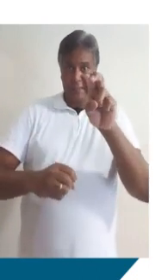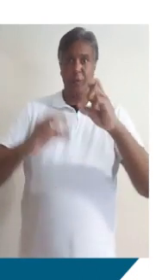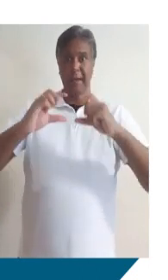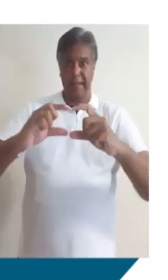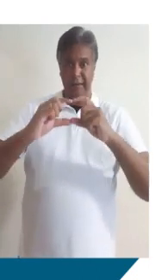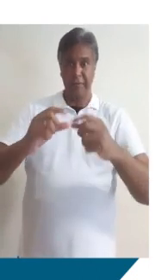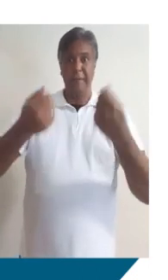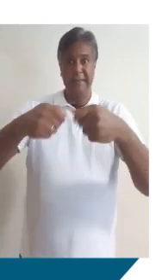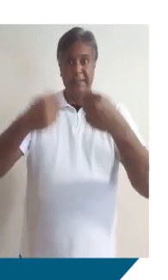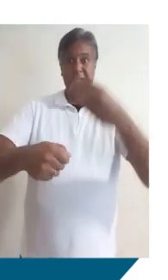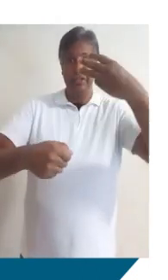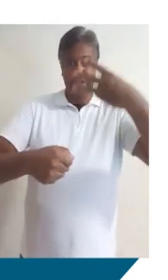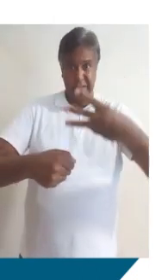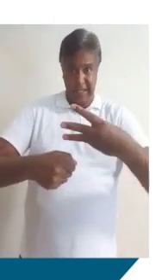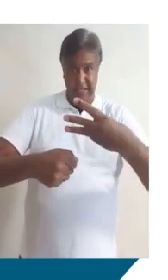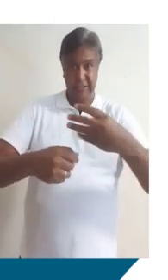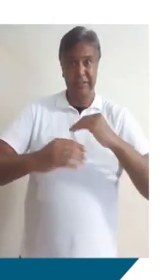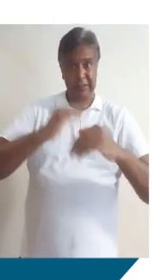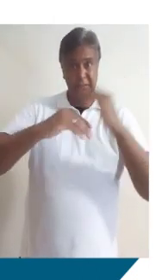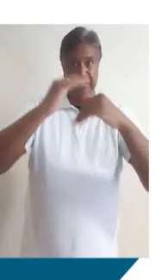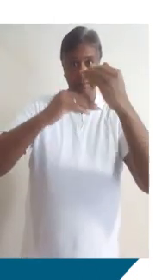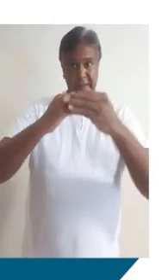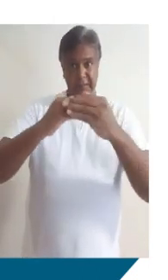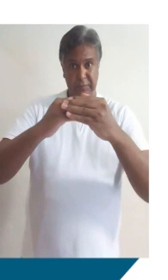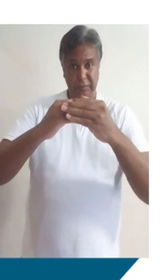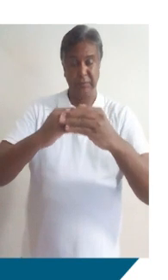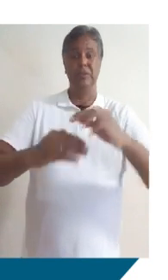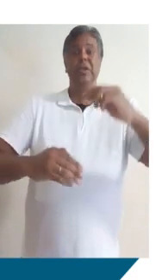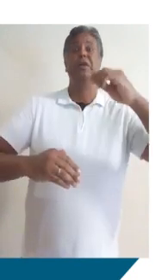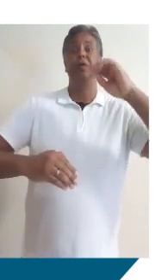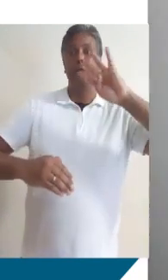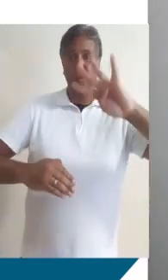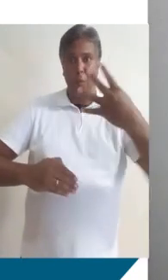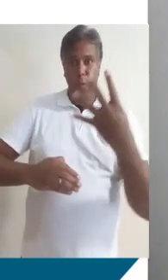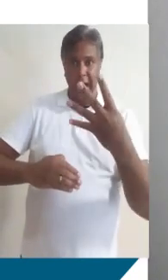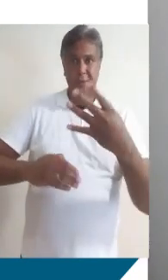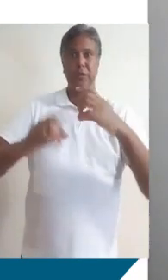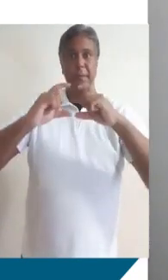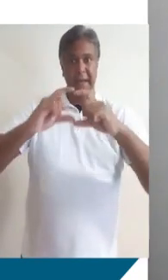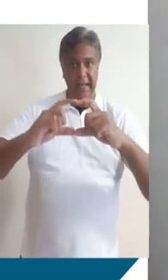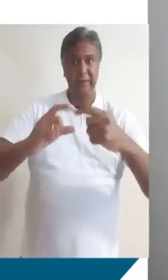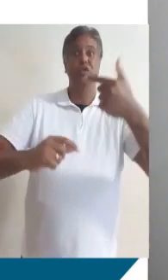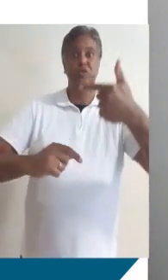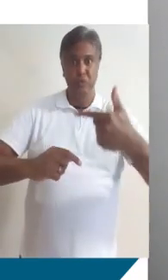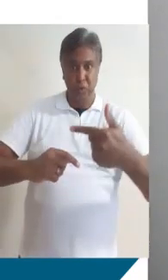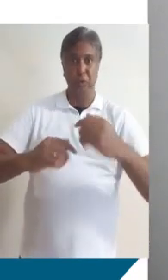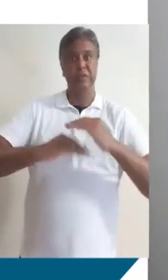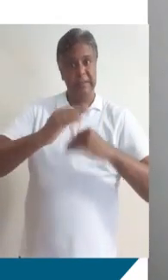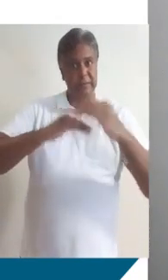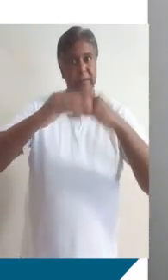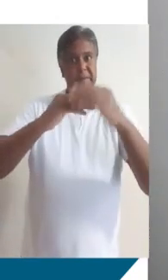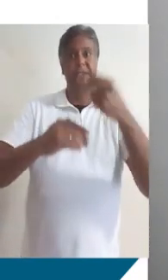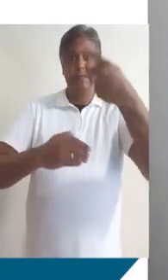desenvolvimento. Uma redação com um total de 4 parágrafos vai ter 2 de desenvolvimento. Se a sua redação tem 3 parágrafos